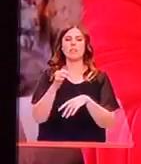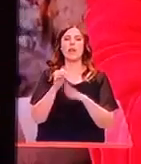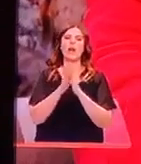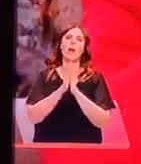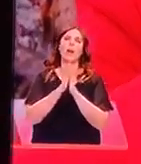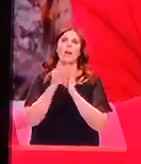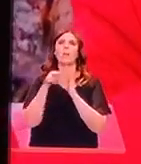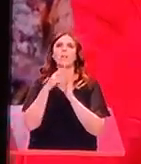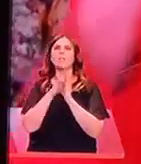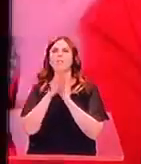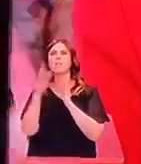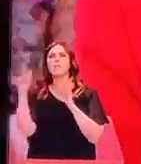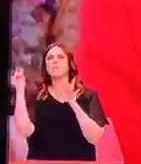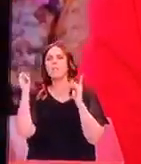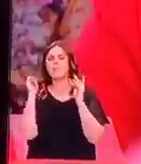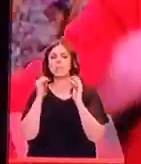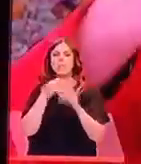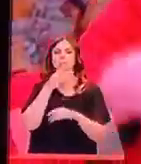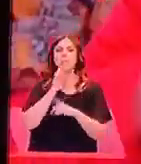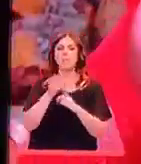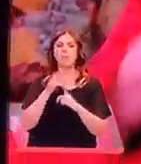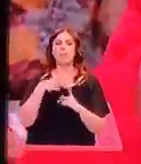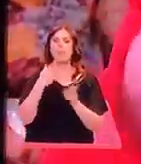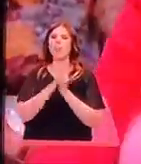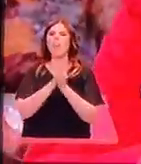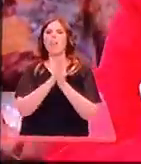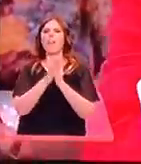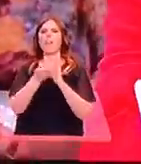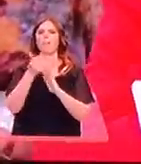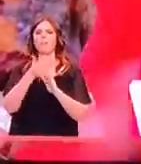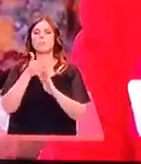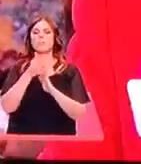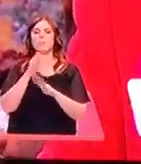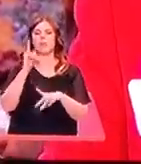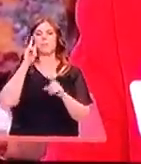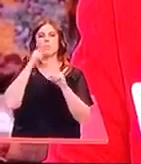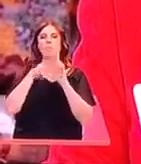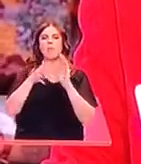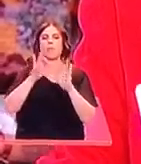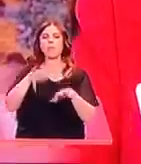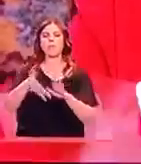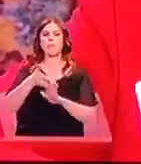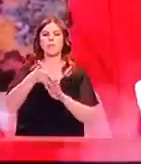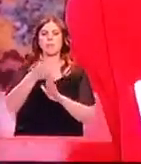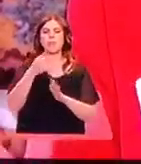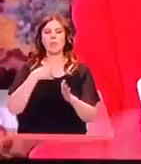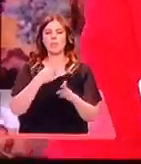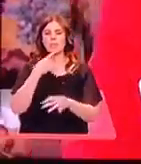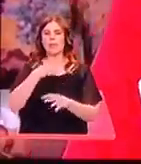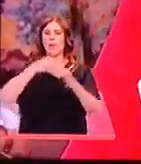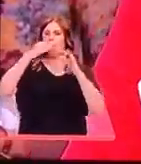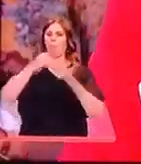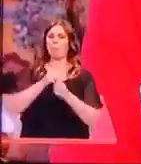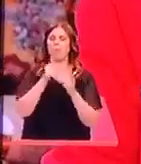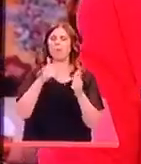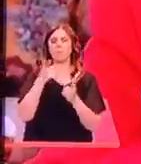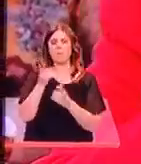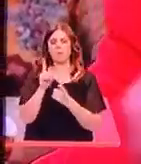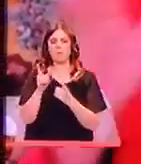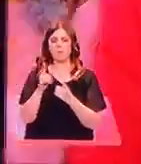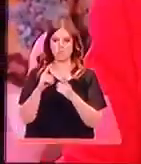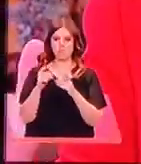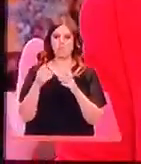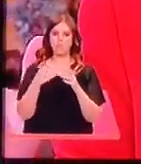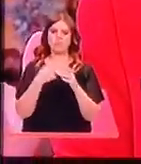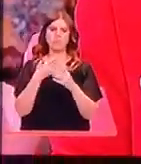Nossa Senhora, não sei quem, não sei ver o que está falando, rezar o mais depressa possível para acabar o mais rápido possível, para ter missão cumprida. Para nós estar no céu,